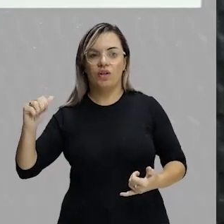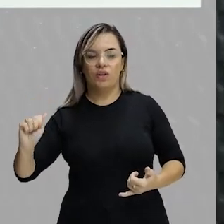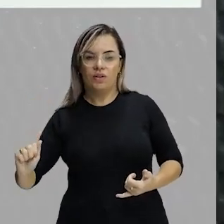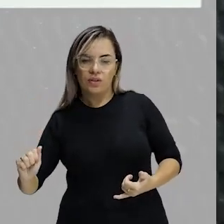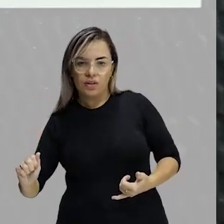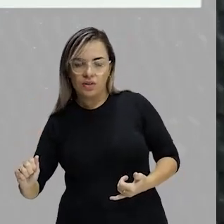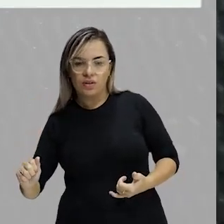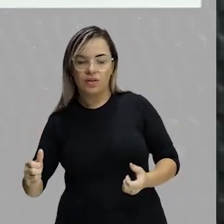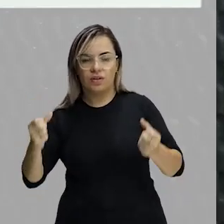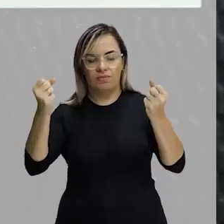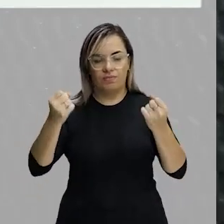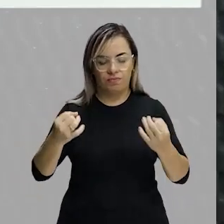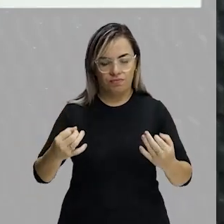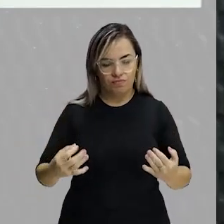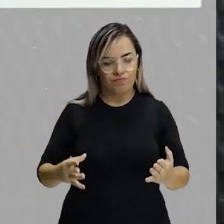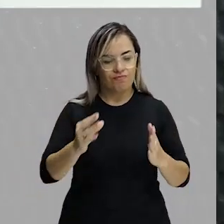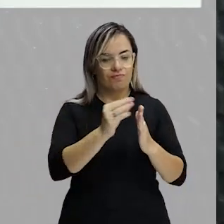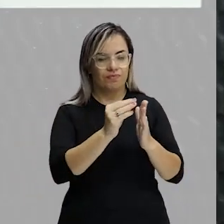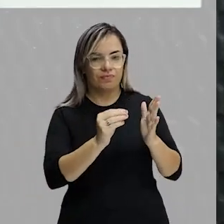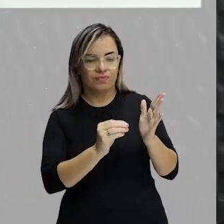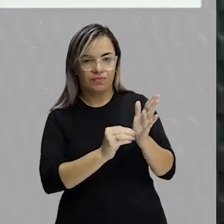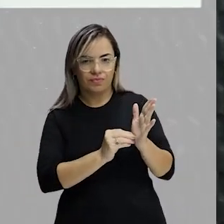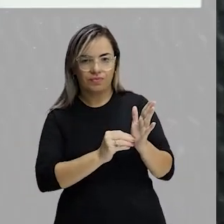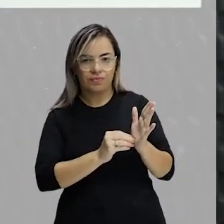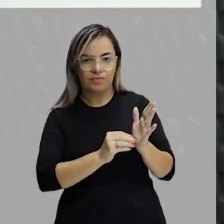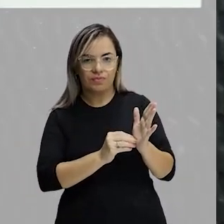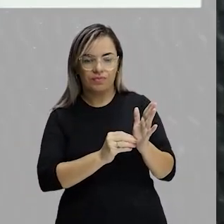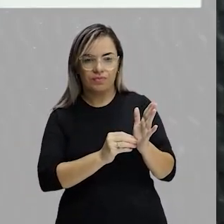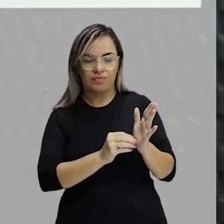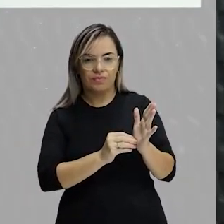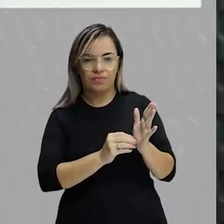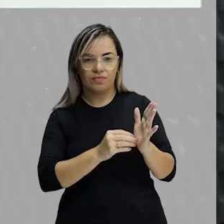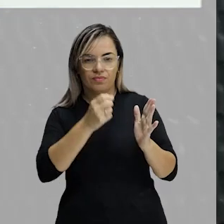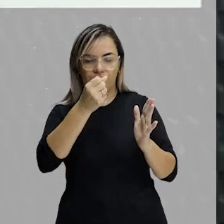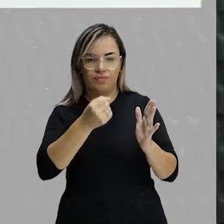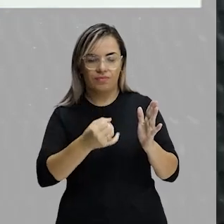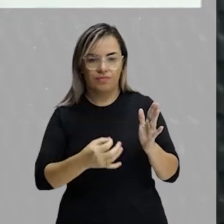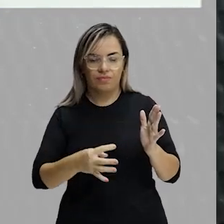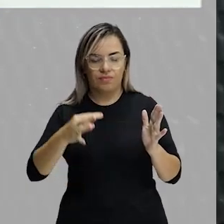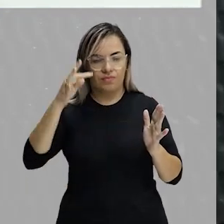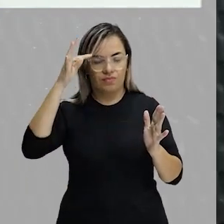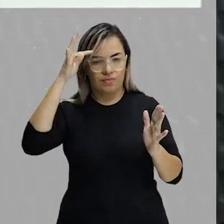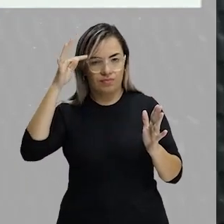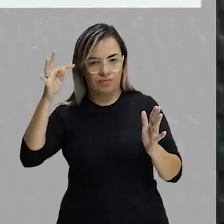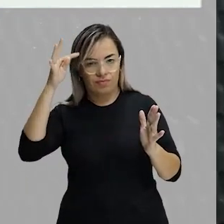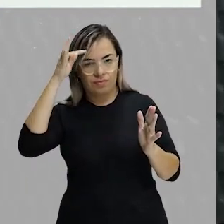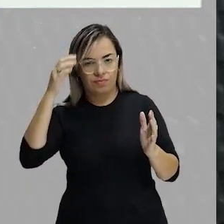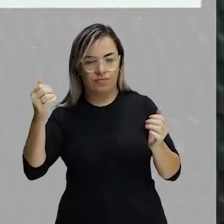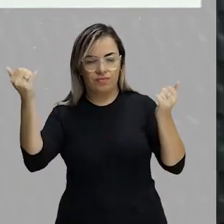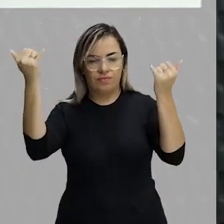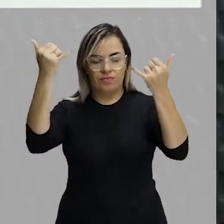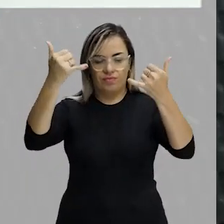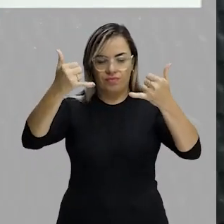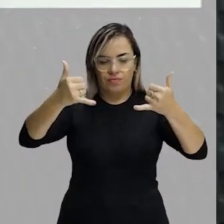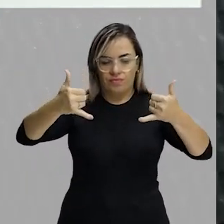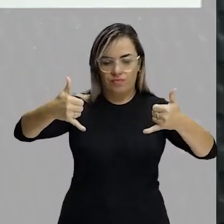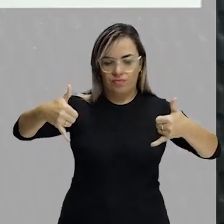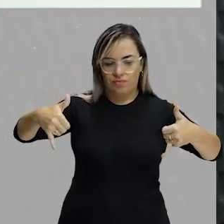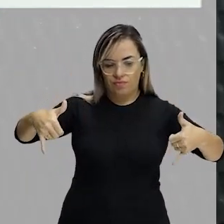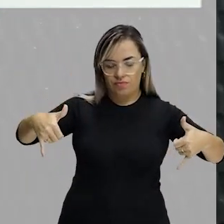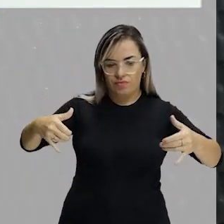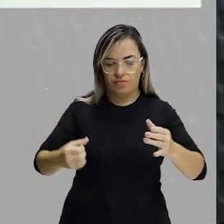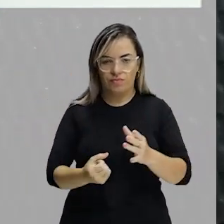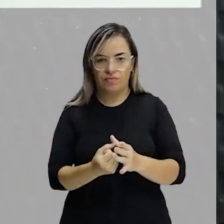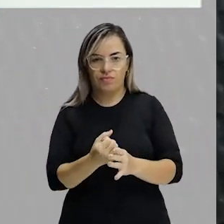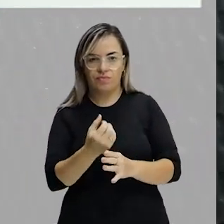aqui, tivemos uma aula onde a gente falou a parte teórica da hipérbole, como é que ela é formada, quais são as suas